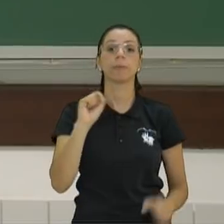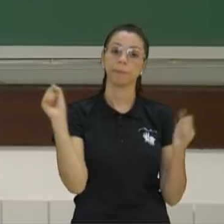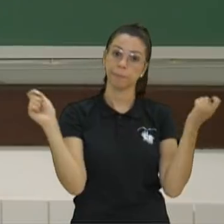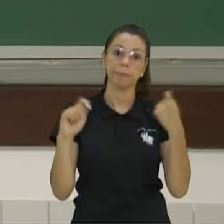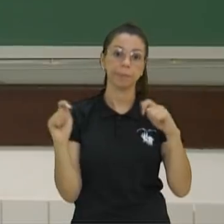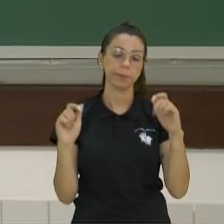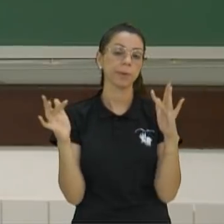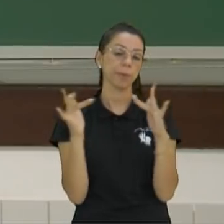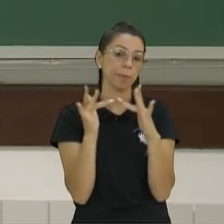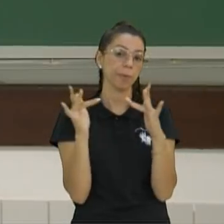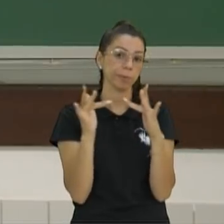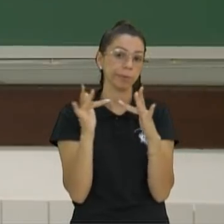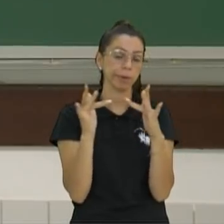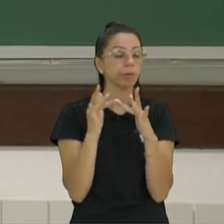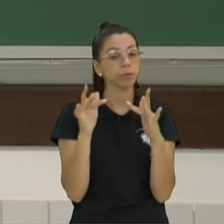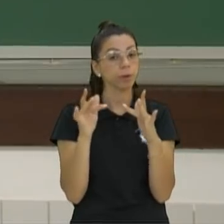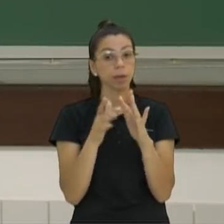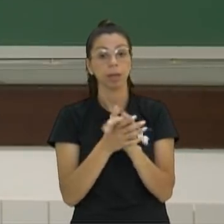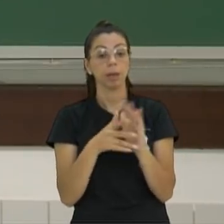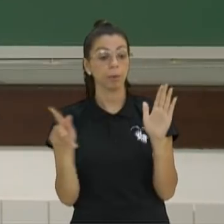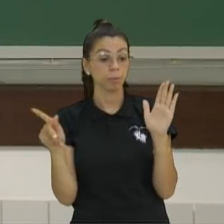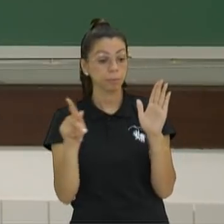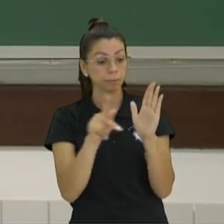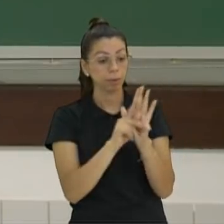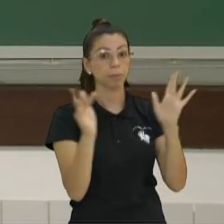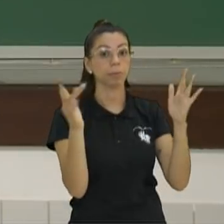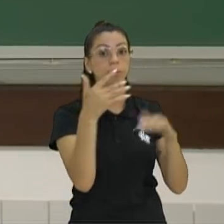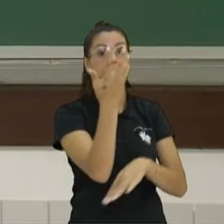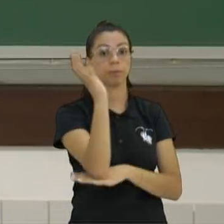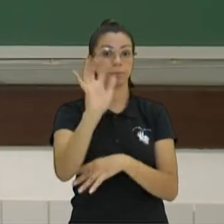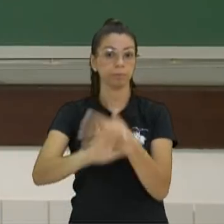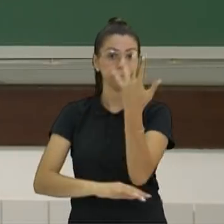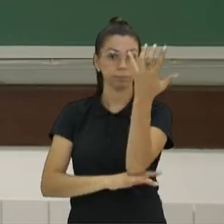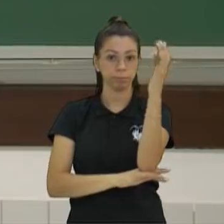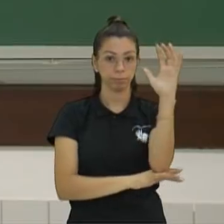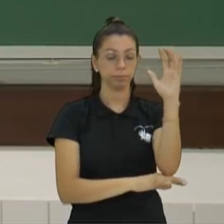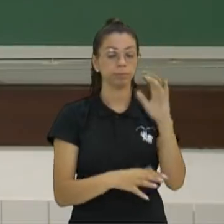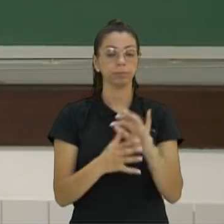sim, praticada exclusivamente em contato com a natureza.